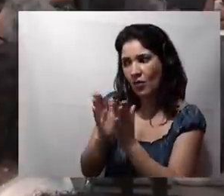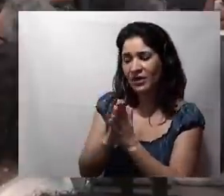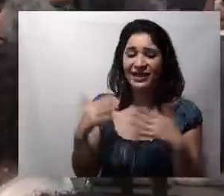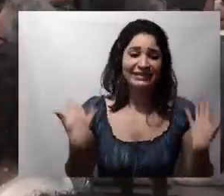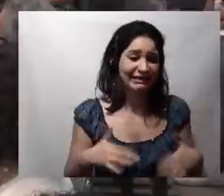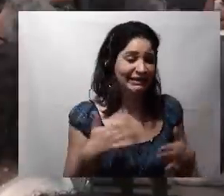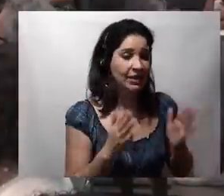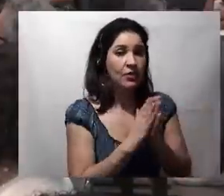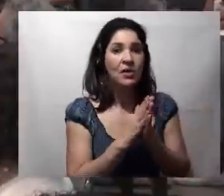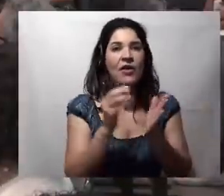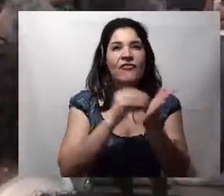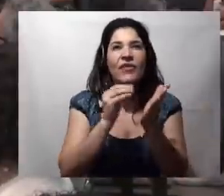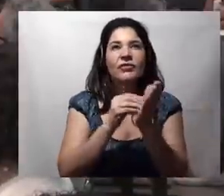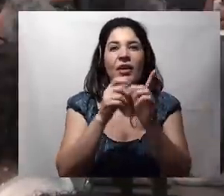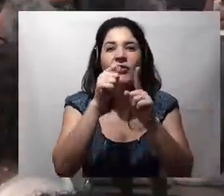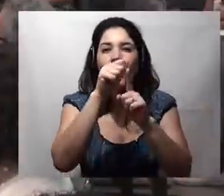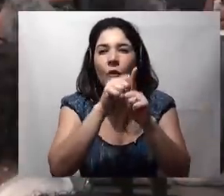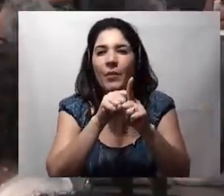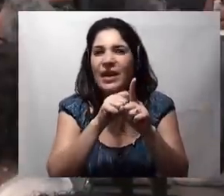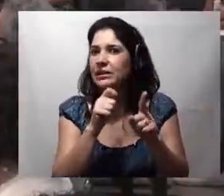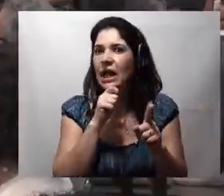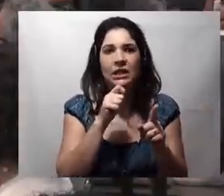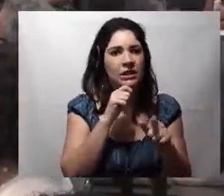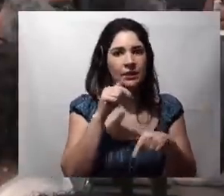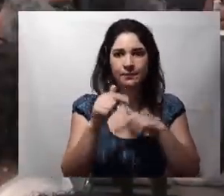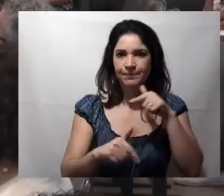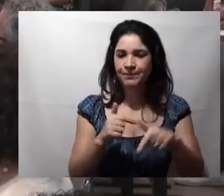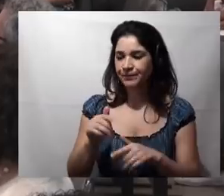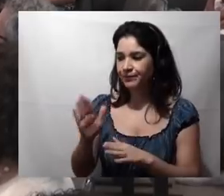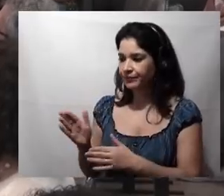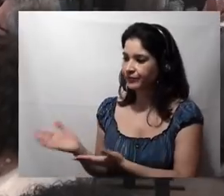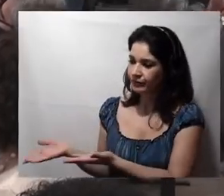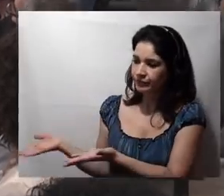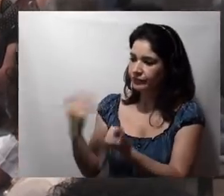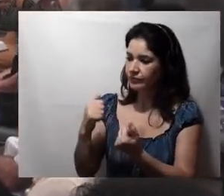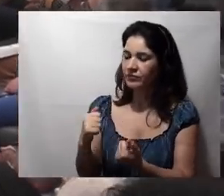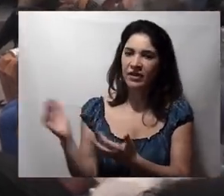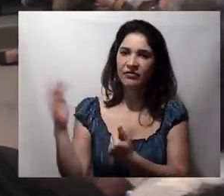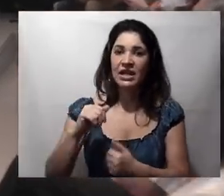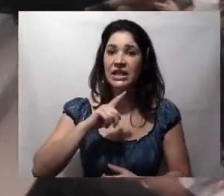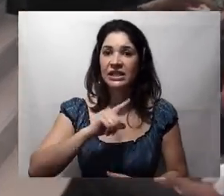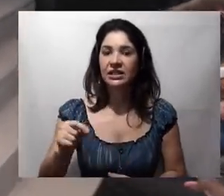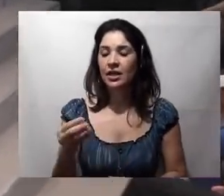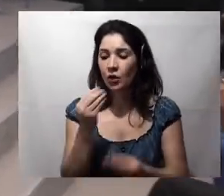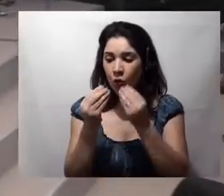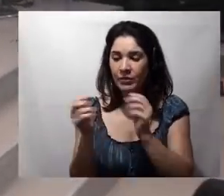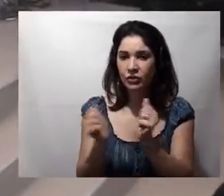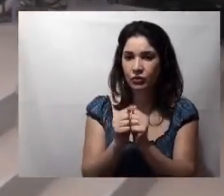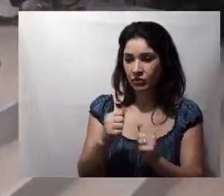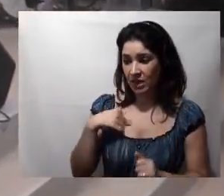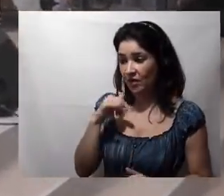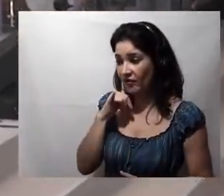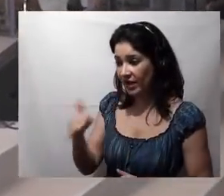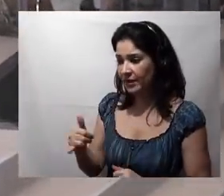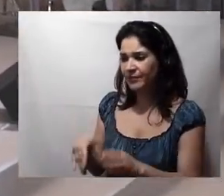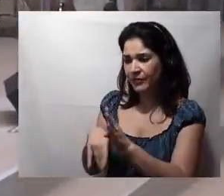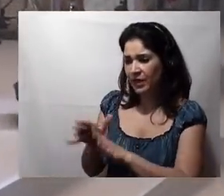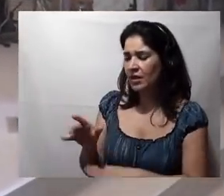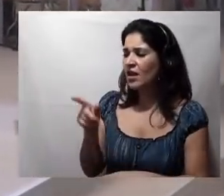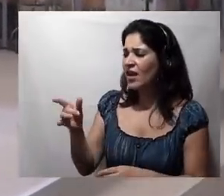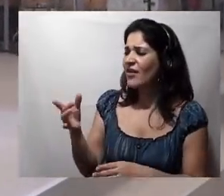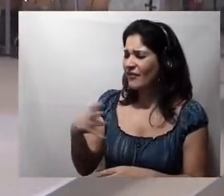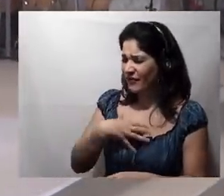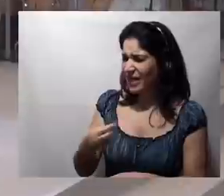vinha faltando um mês não tinha trabalho ainda levamos sair comigo vai lanchar comigo aí eu falei com ele meu filho me